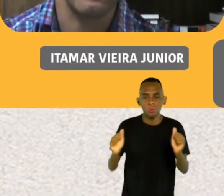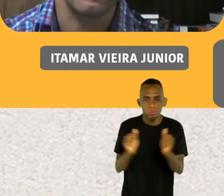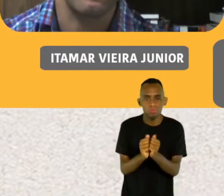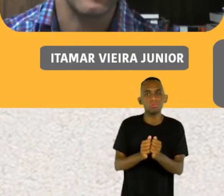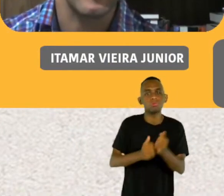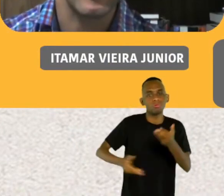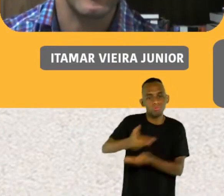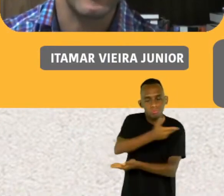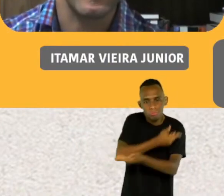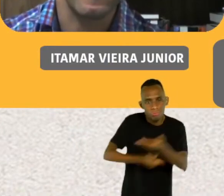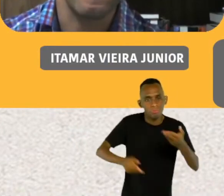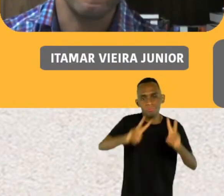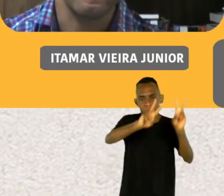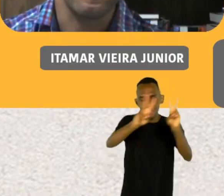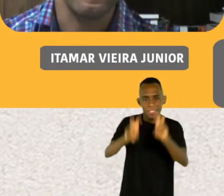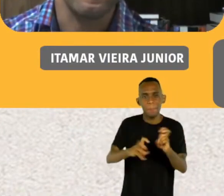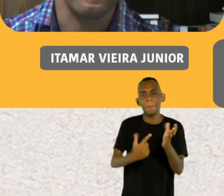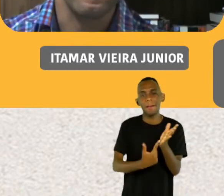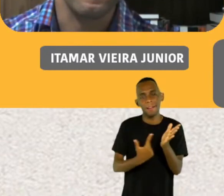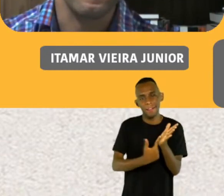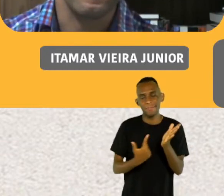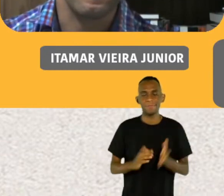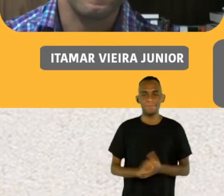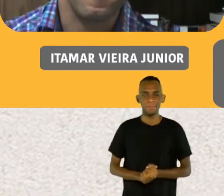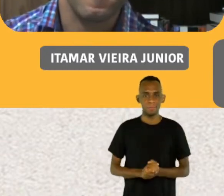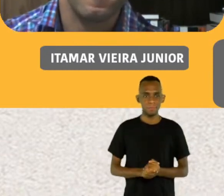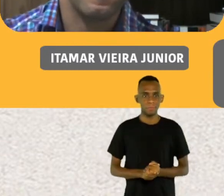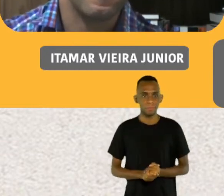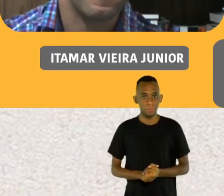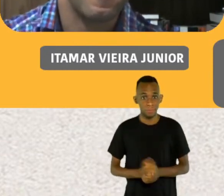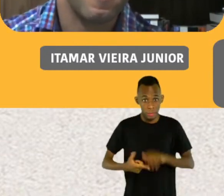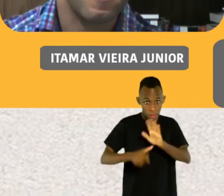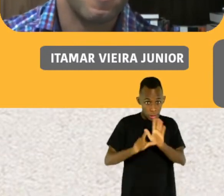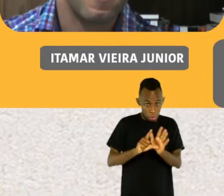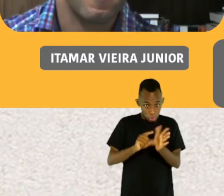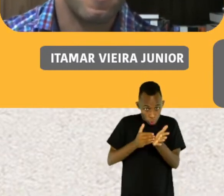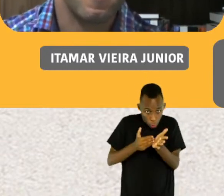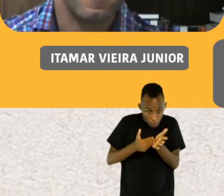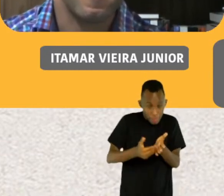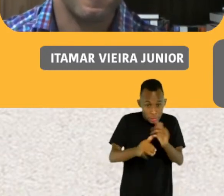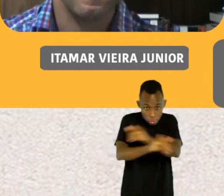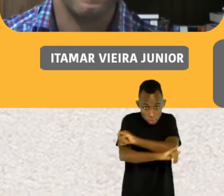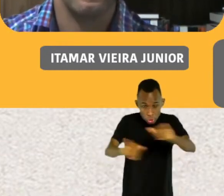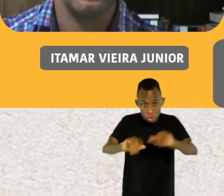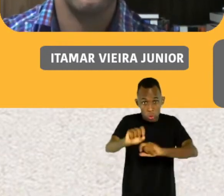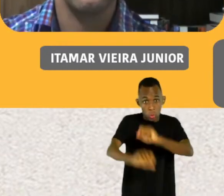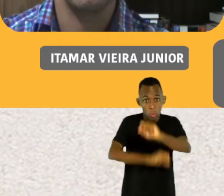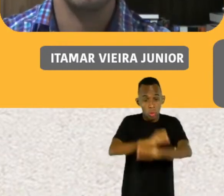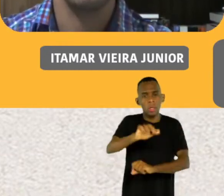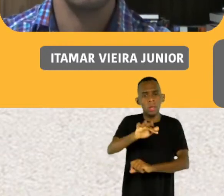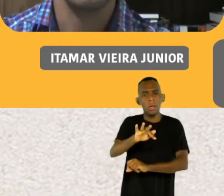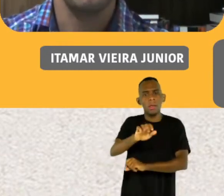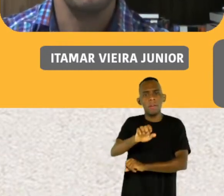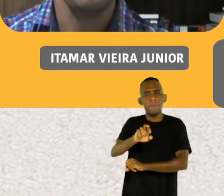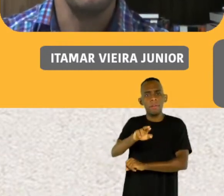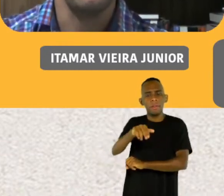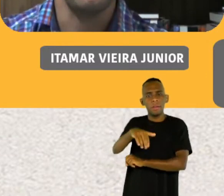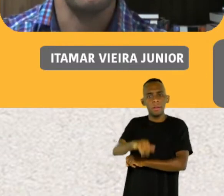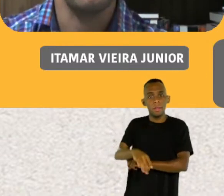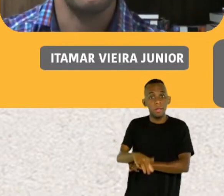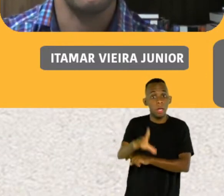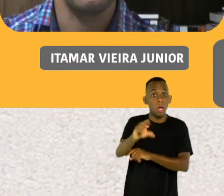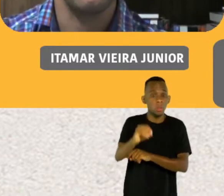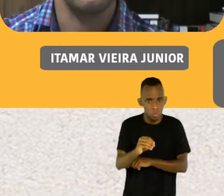este livro com vocês. Tá bom. Ó, gente, antes de começar, eu queria dizer, o Fernando Sabino gostava de dizer que o bom é